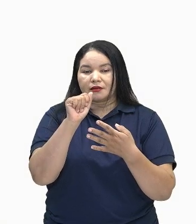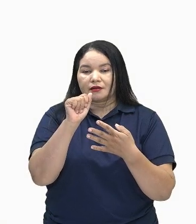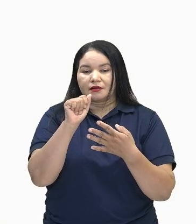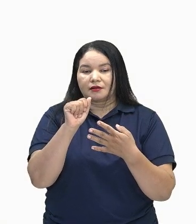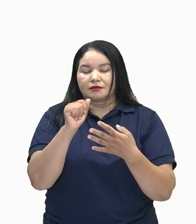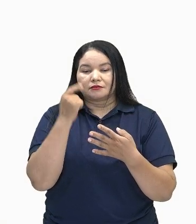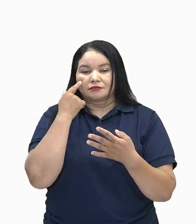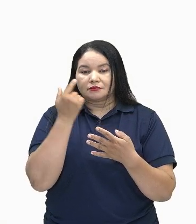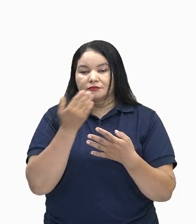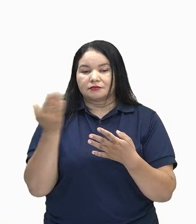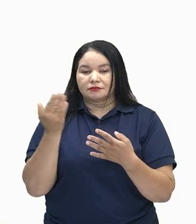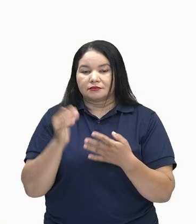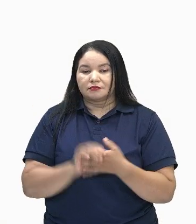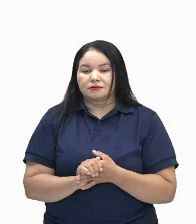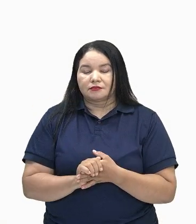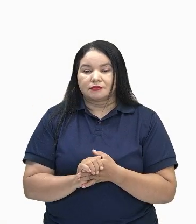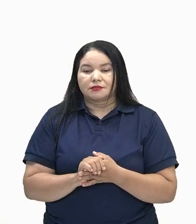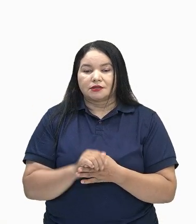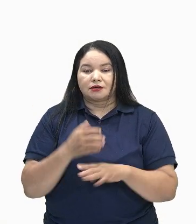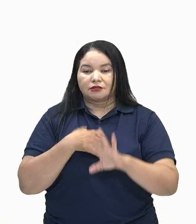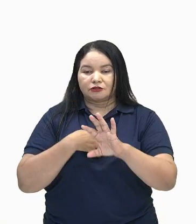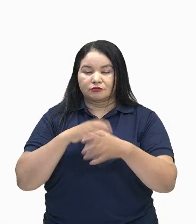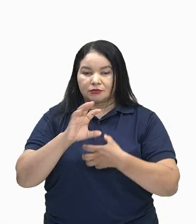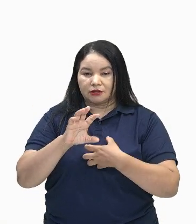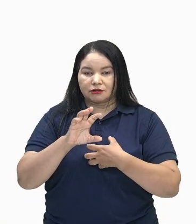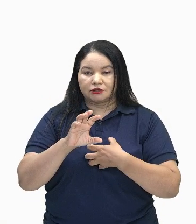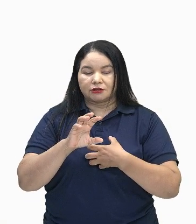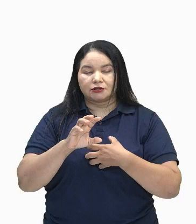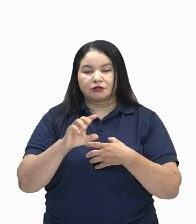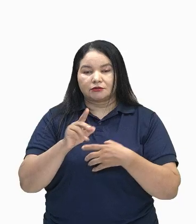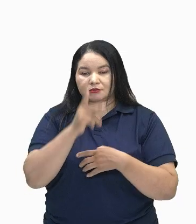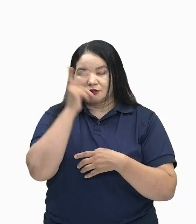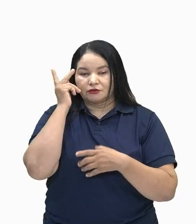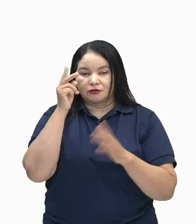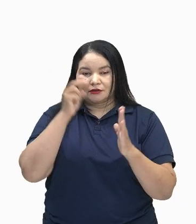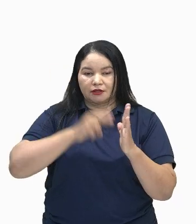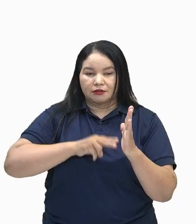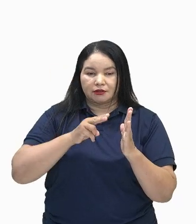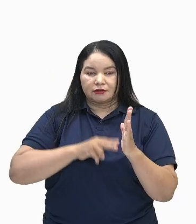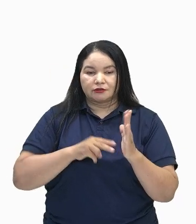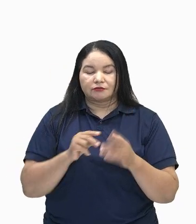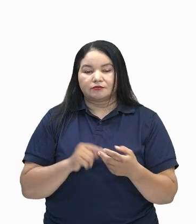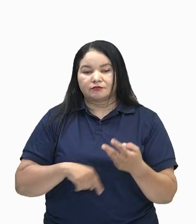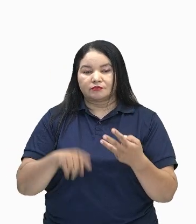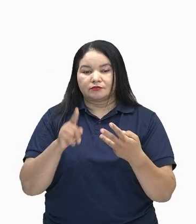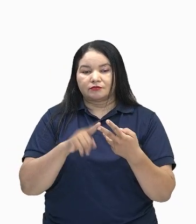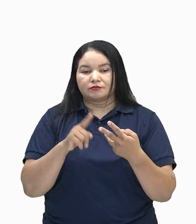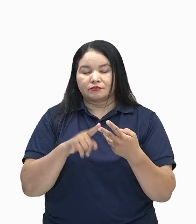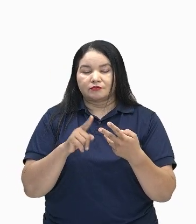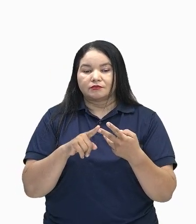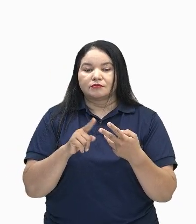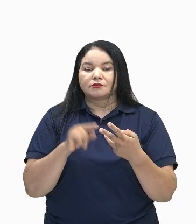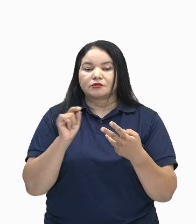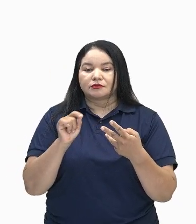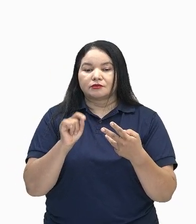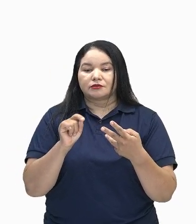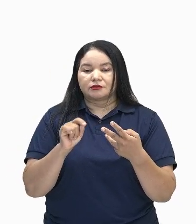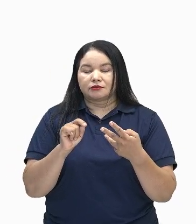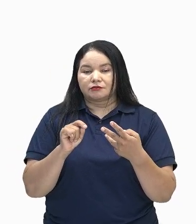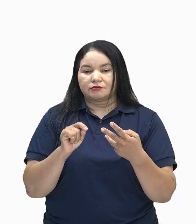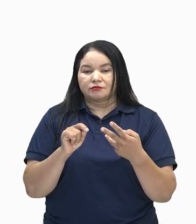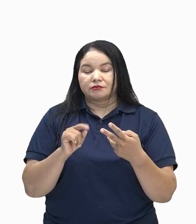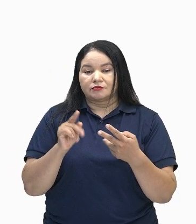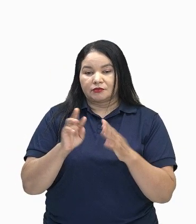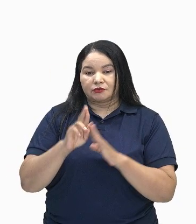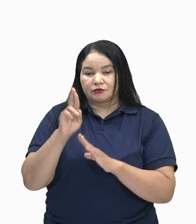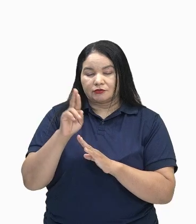ao provocar empatia e comoção no leitor. Ethos, ao citar especialistas e